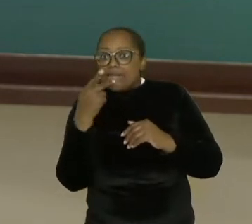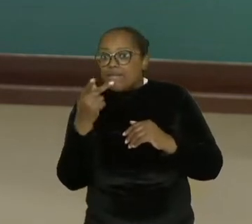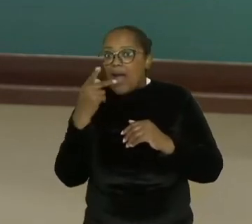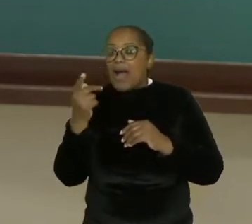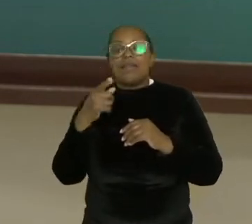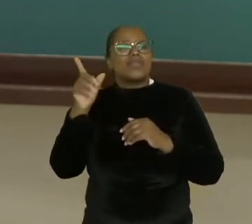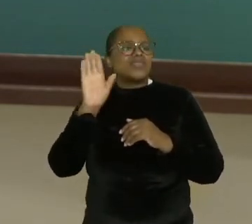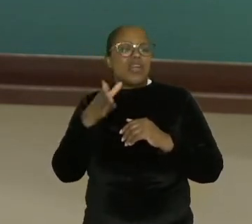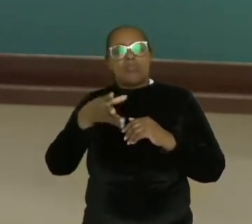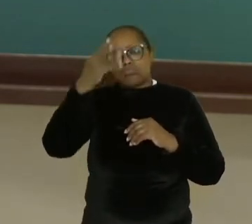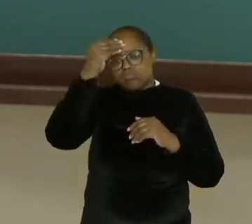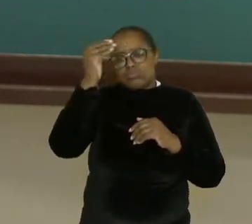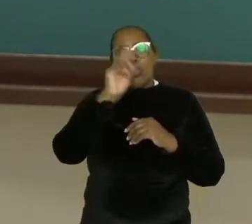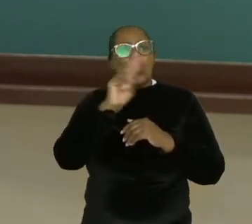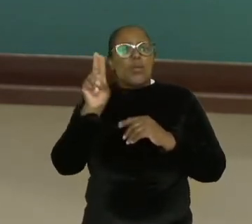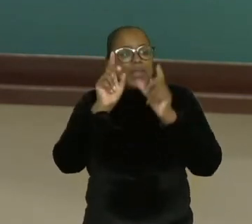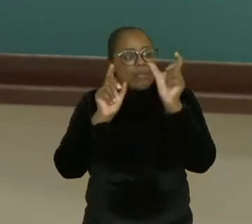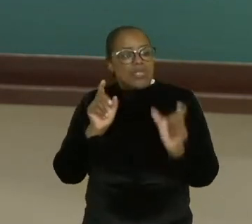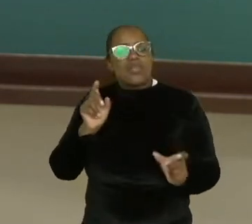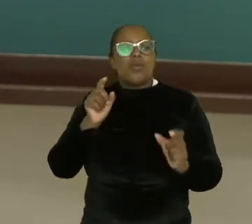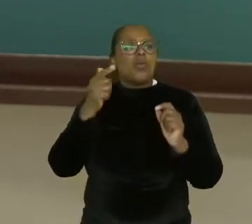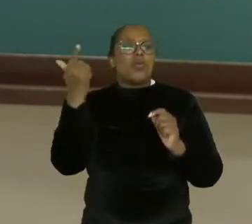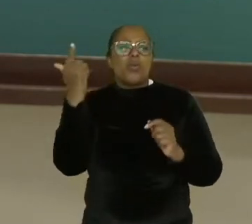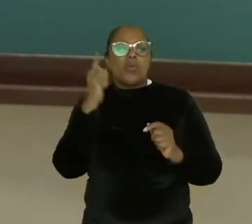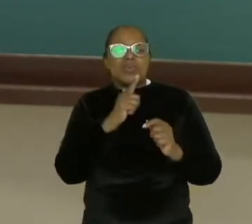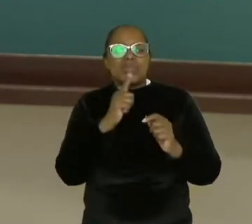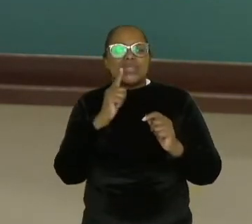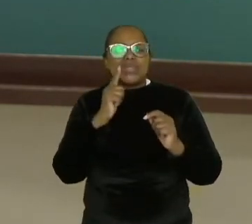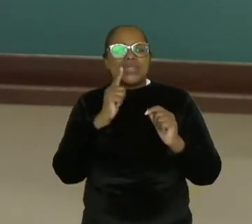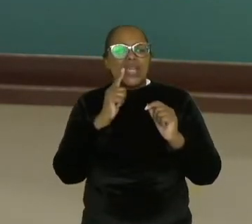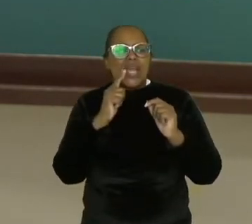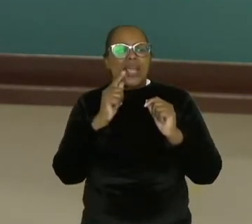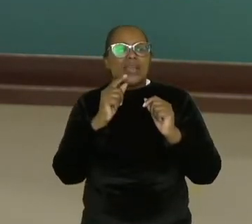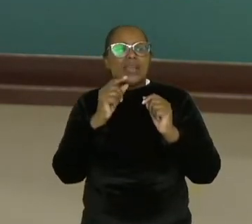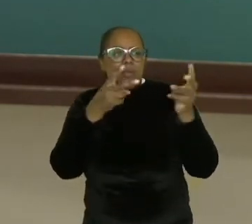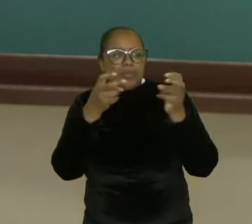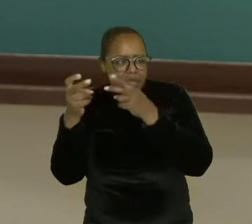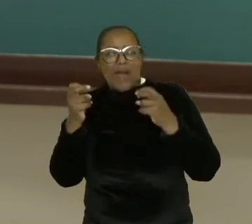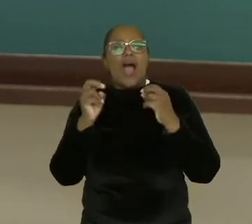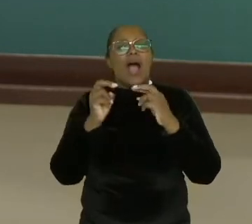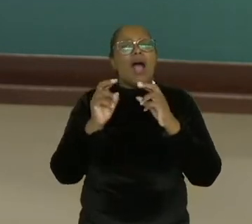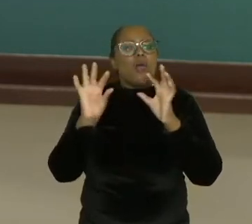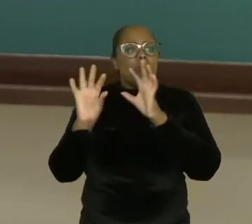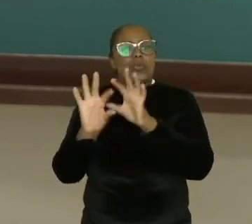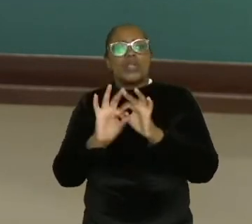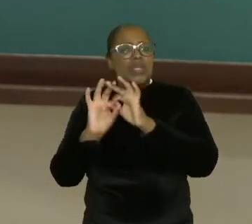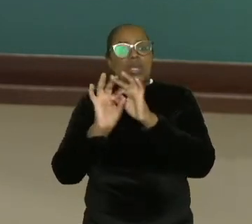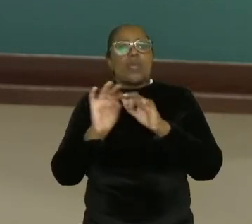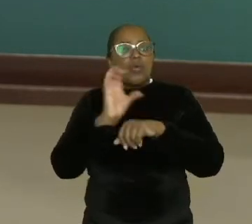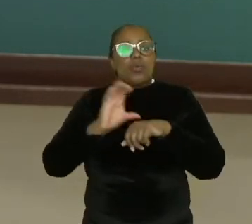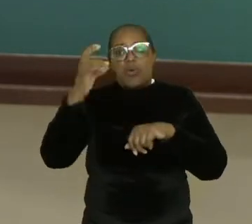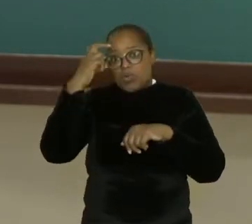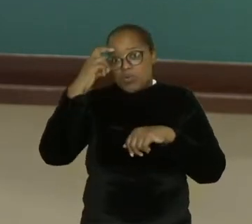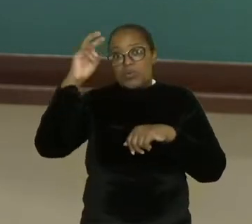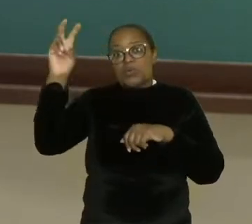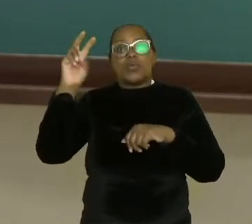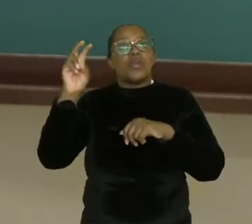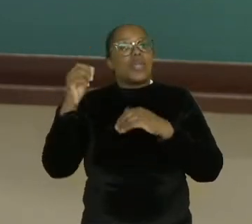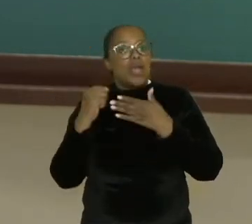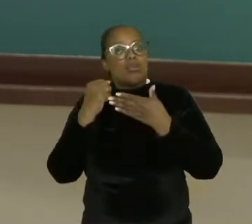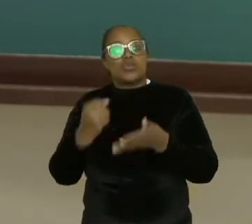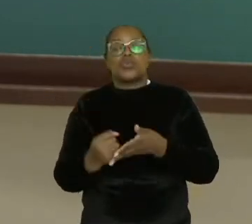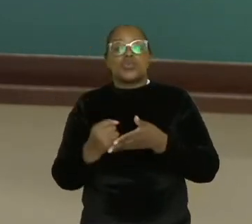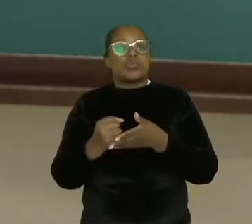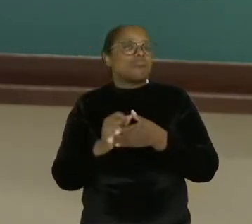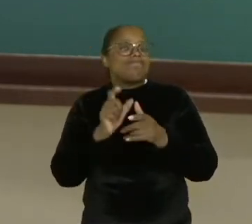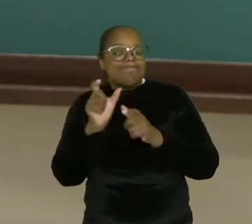nome? Consegue identificar a relação do surf com a cultura e a sustentabilidade? O que